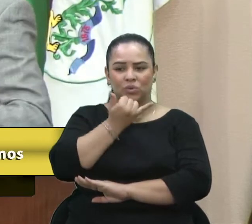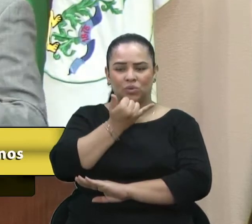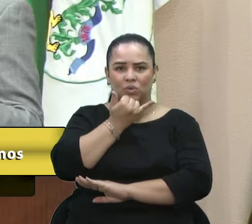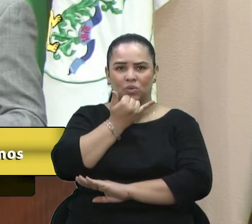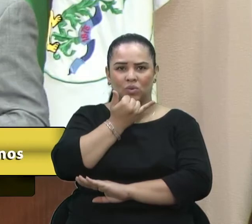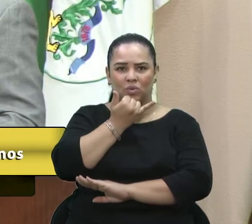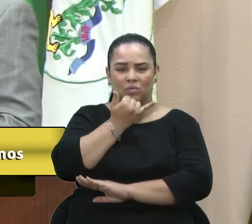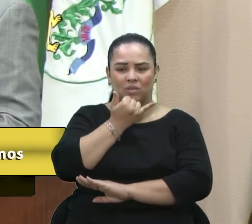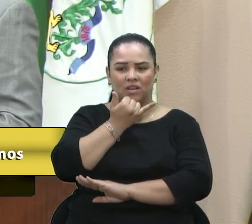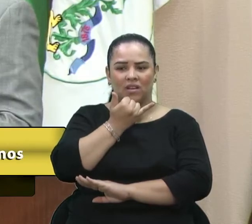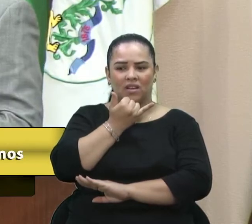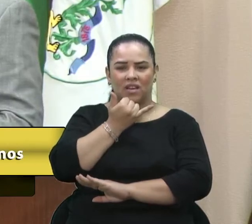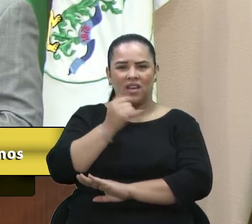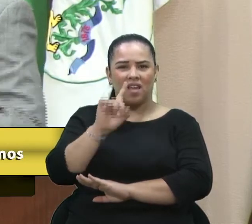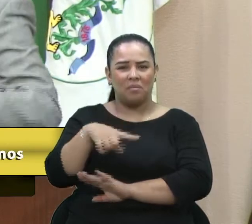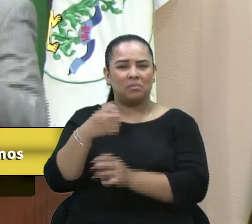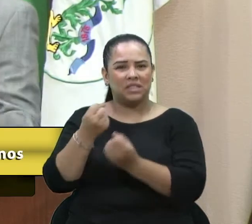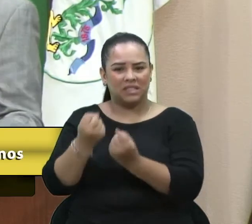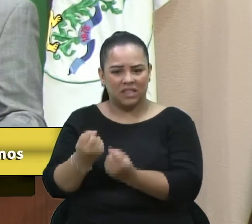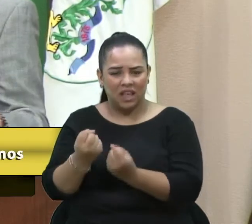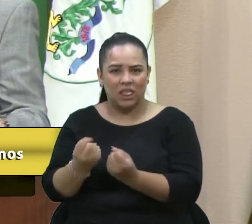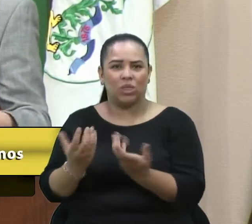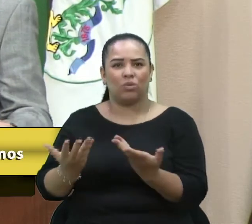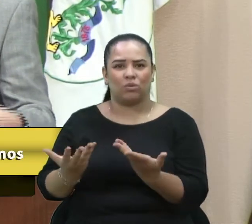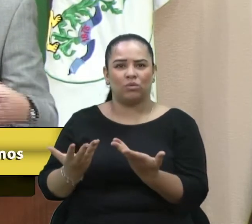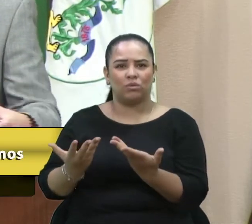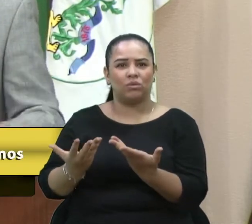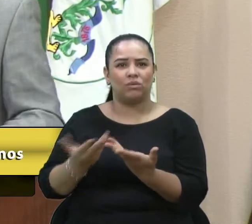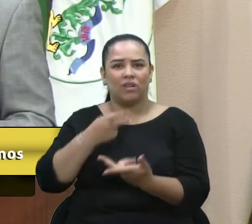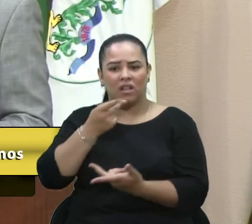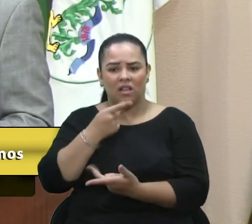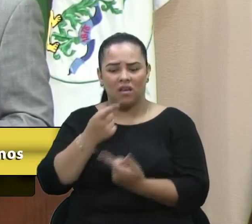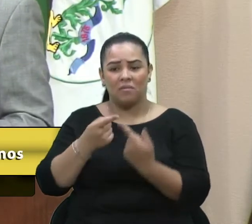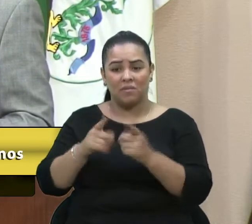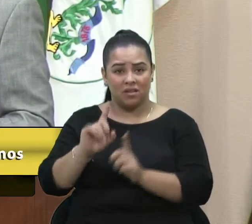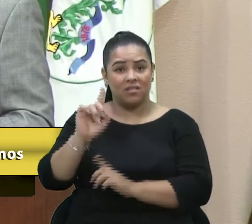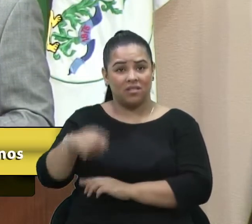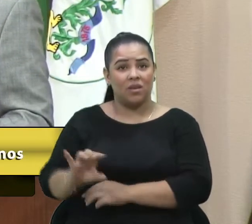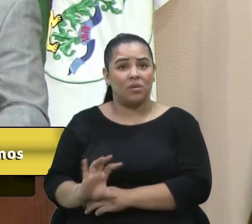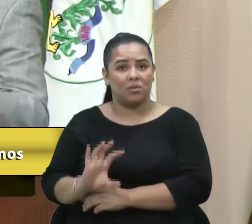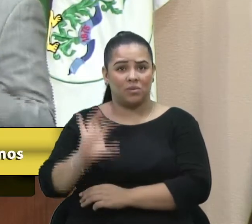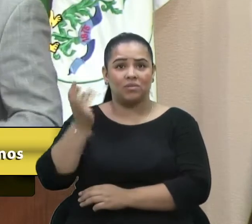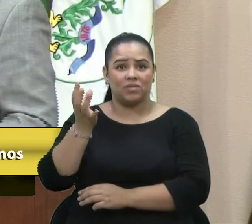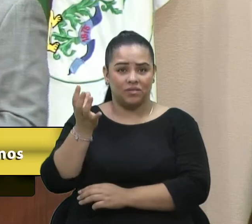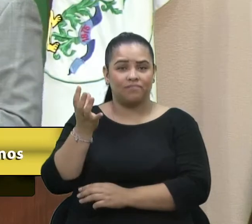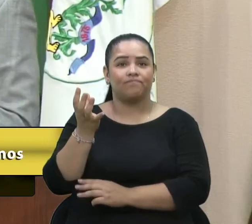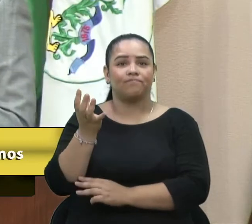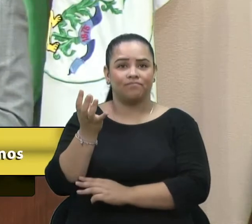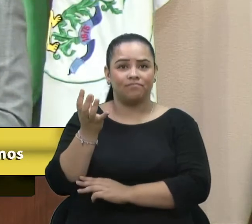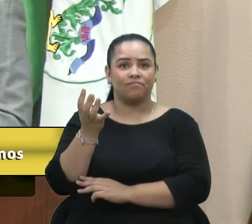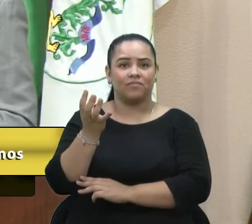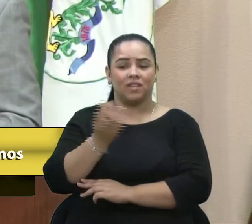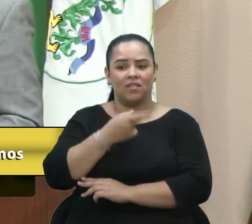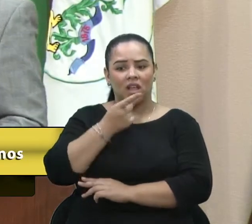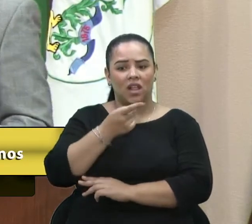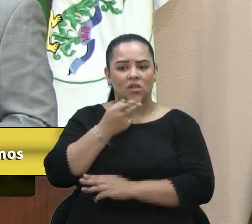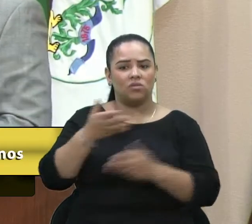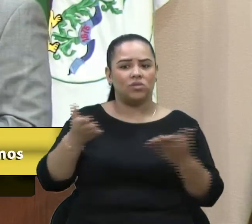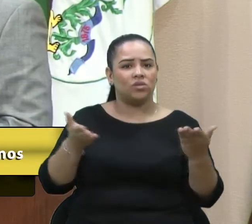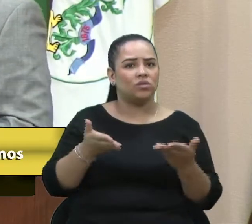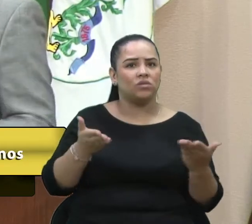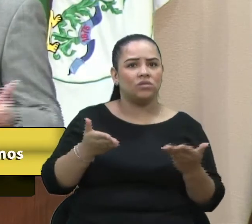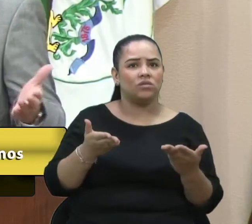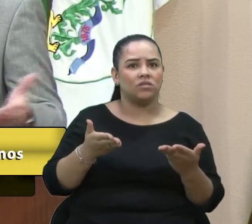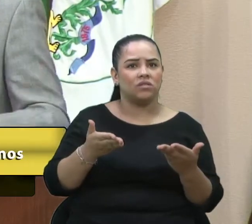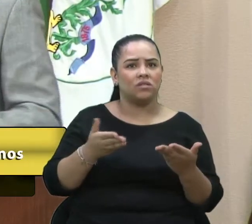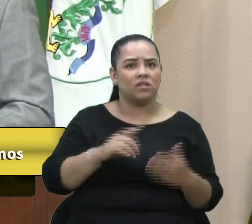pouco pesada, mas foi realmente essa infelicidade. E trazendo para os casos atuais, o caso Henry,